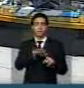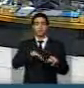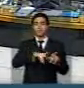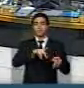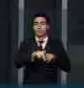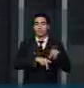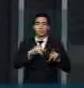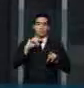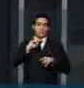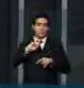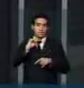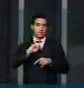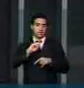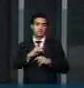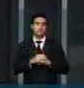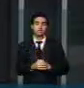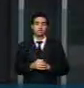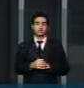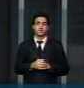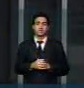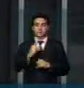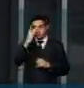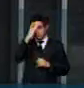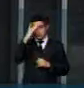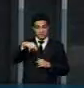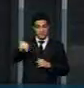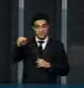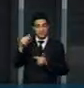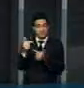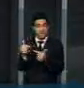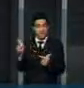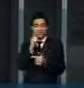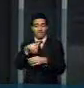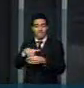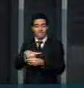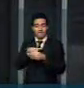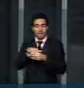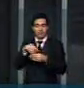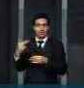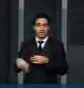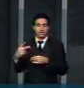Gerais, povo nobre que me conduziu a esta Câmara Federal.